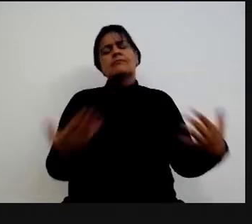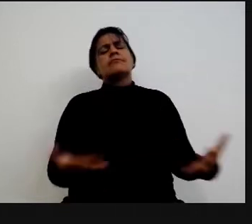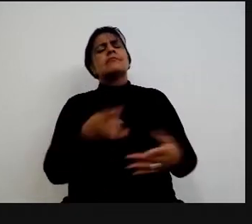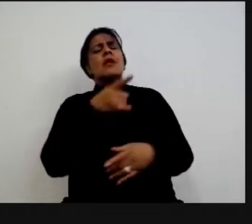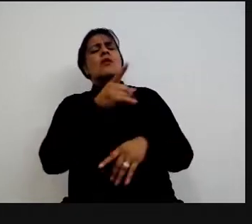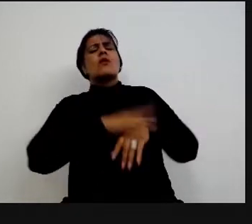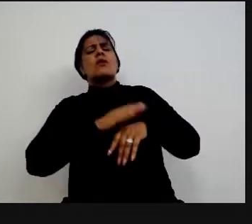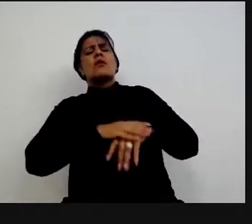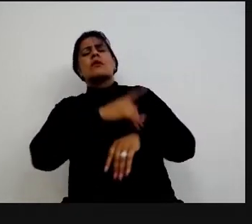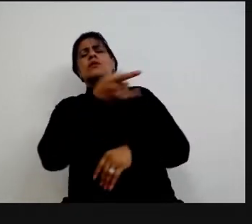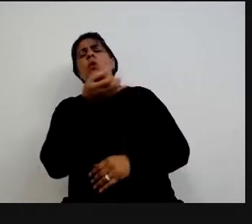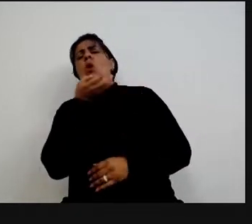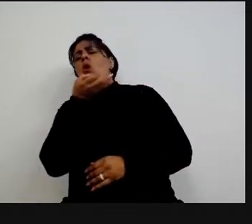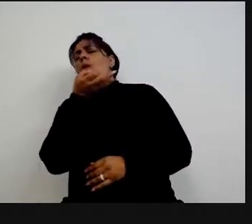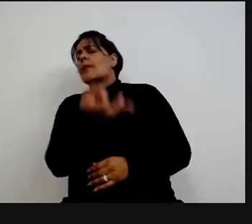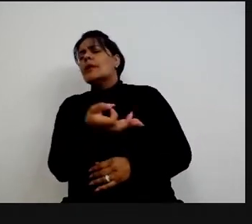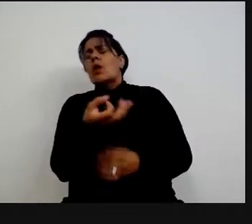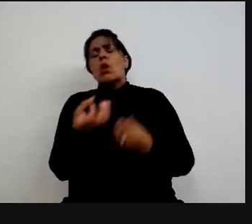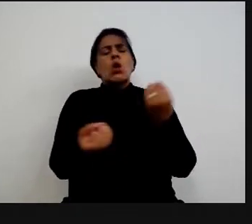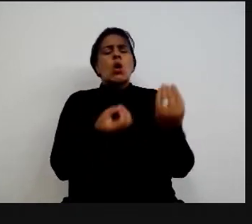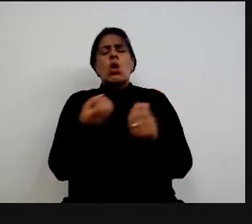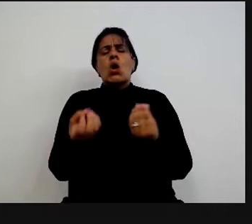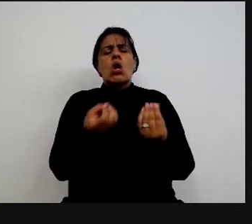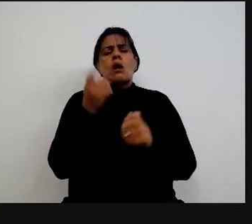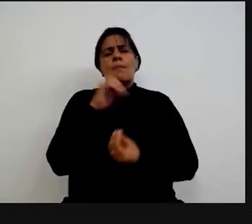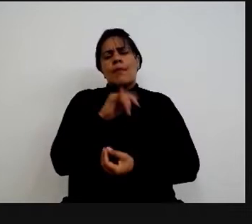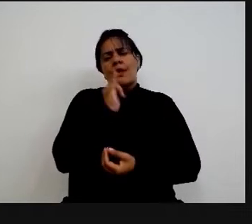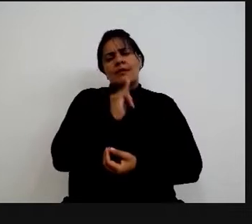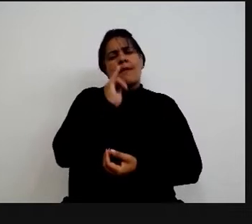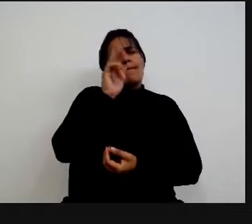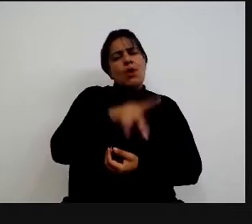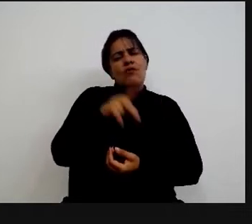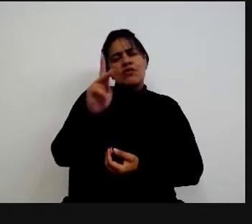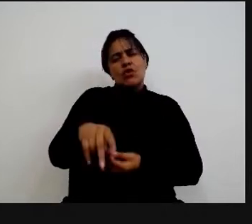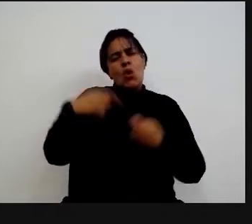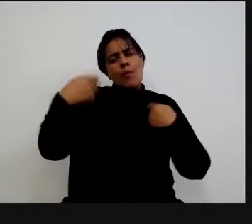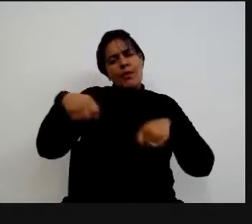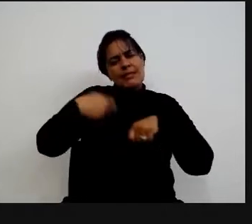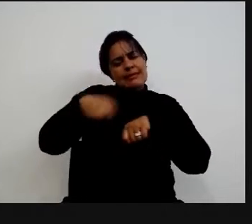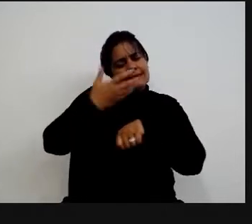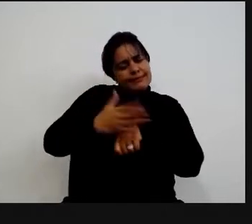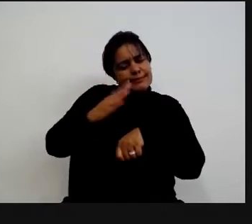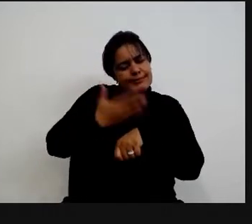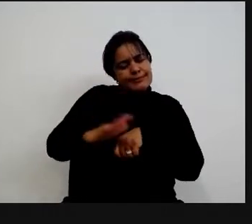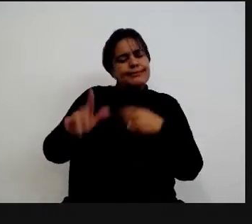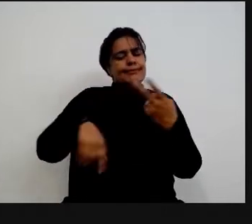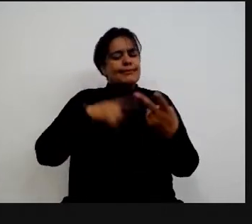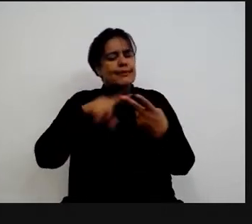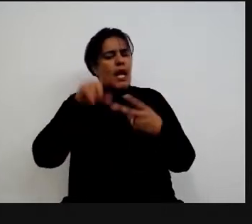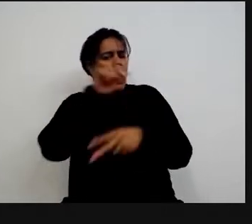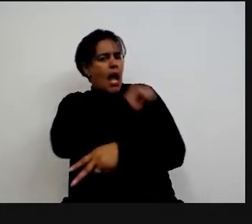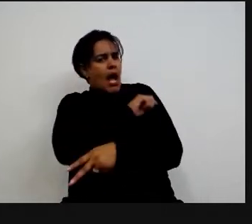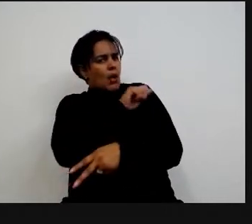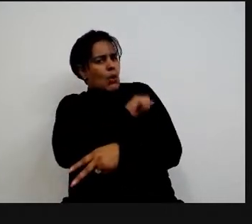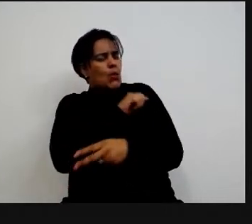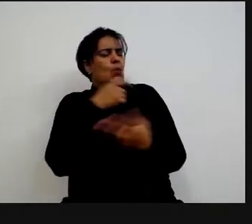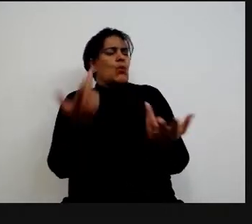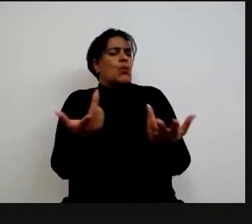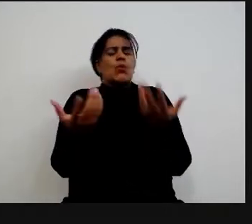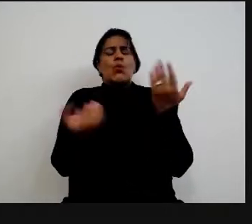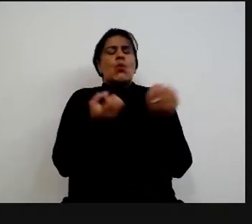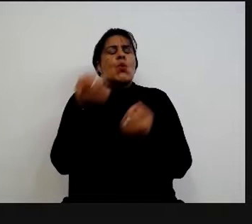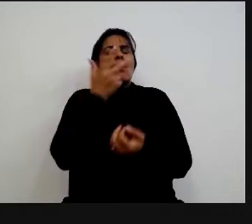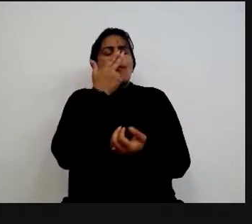nessa questão dos professores se prepararem, dos alunos? Como é que você enxerga isso na